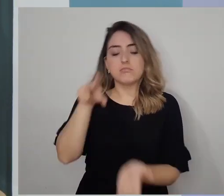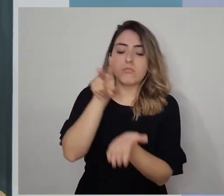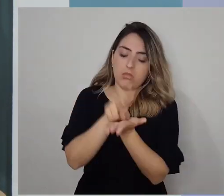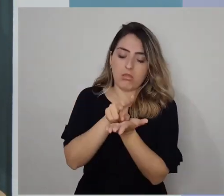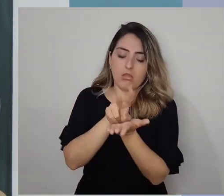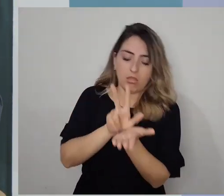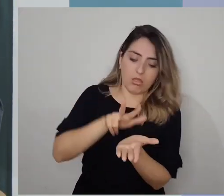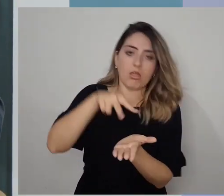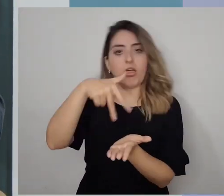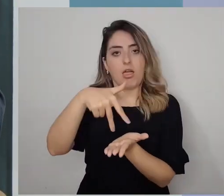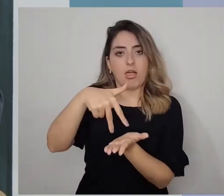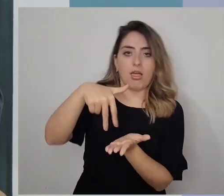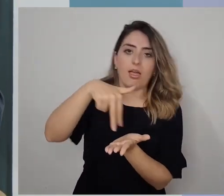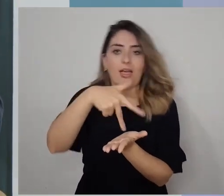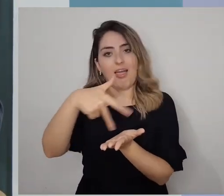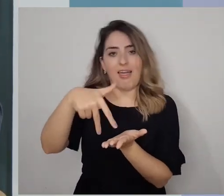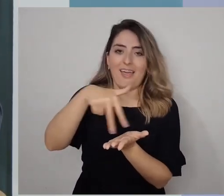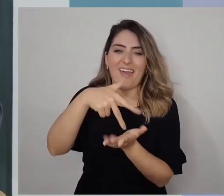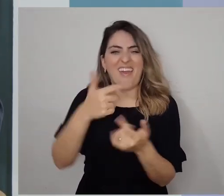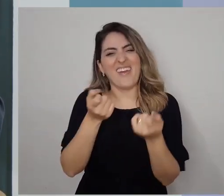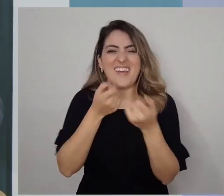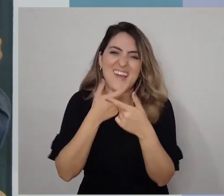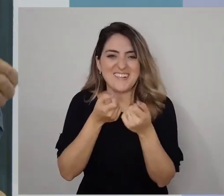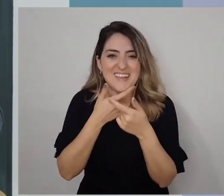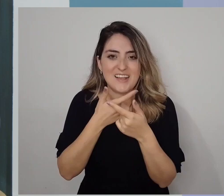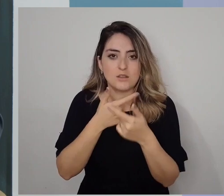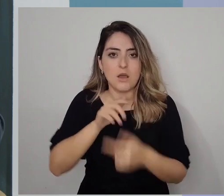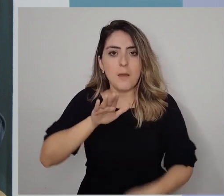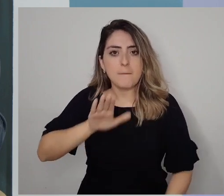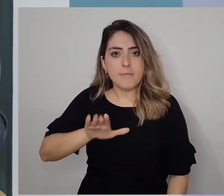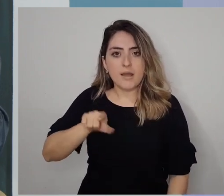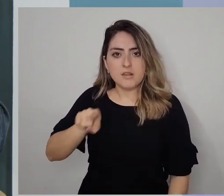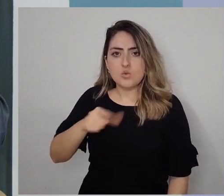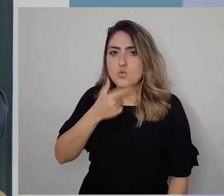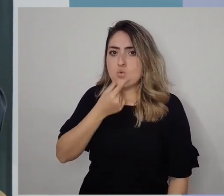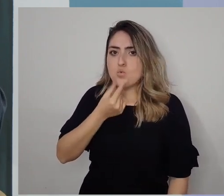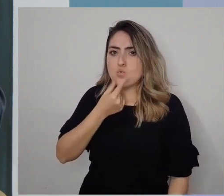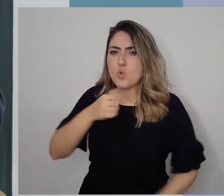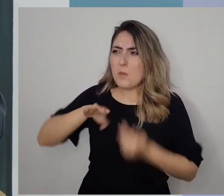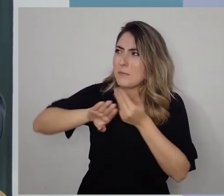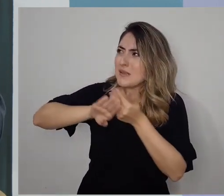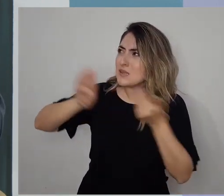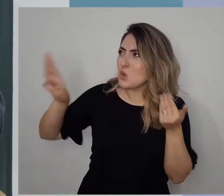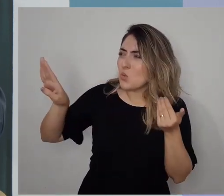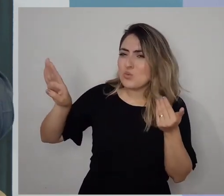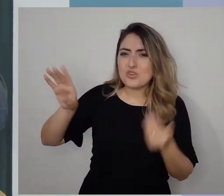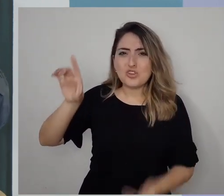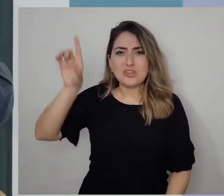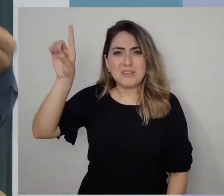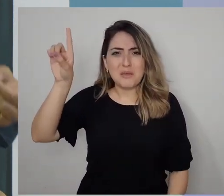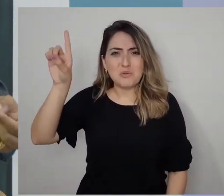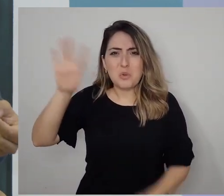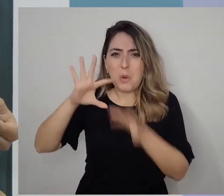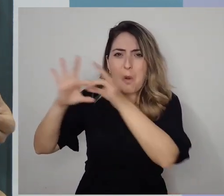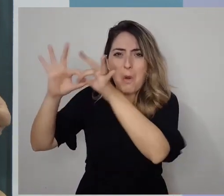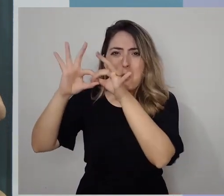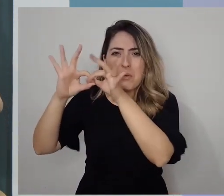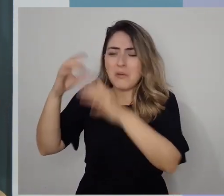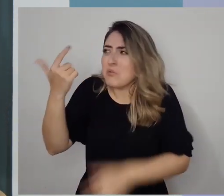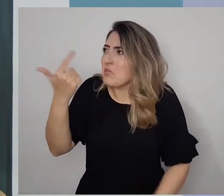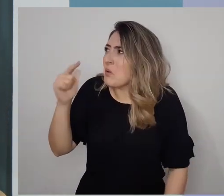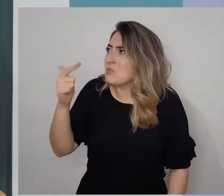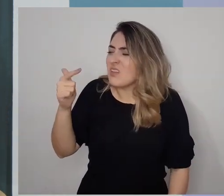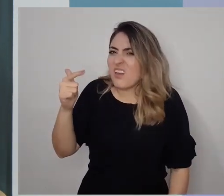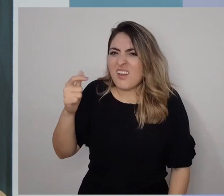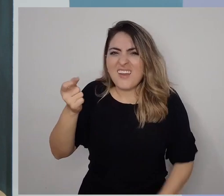a situação do homem sem Cristo não tem nada de engraçado, é uma situação de morte, mas ele ainda faz várias